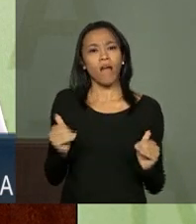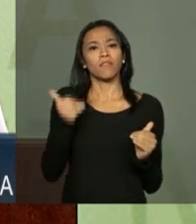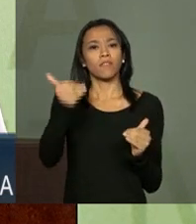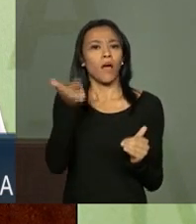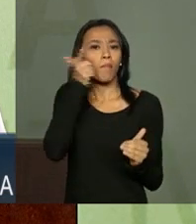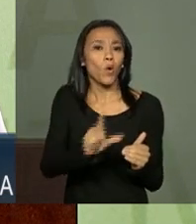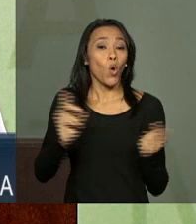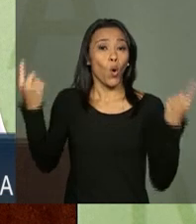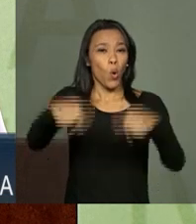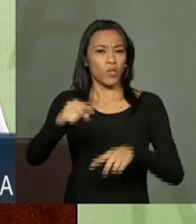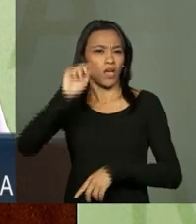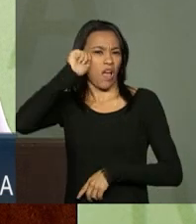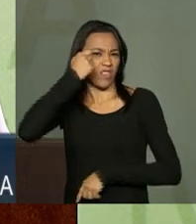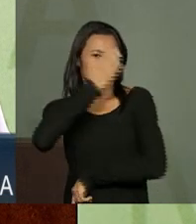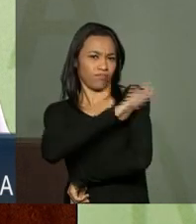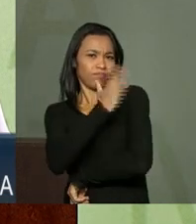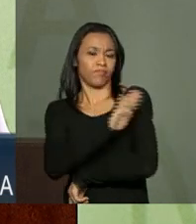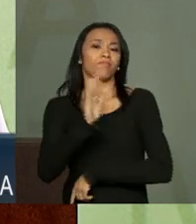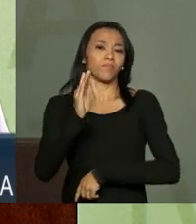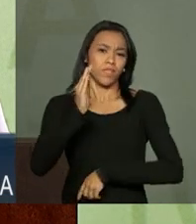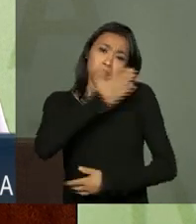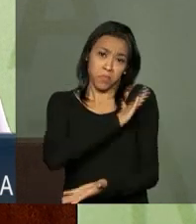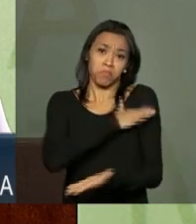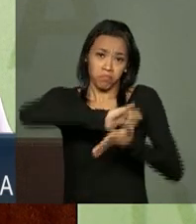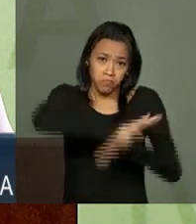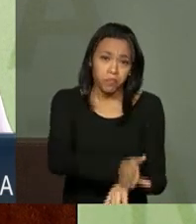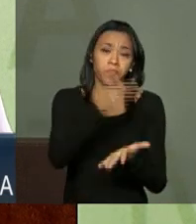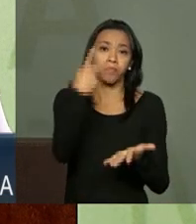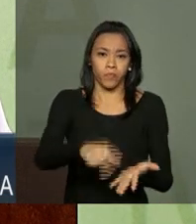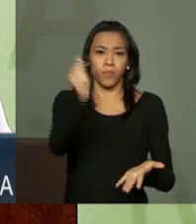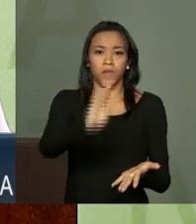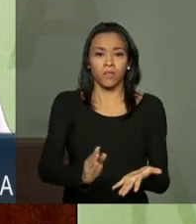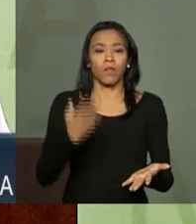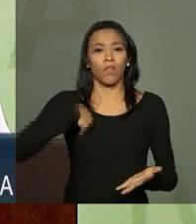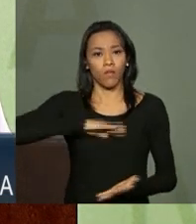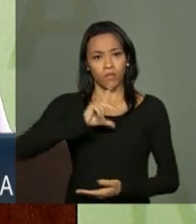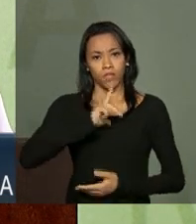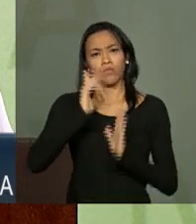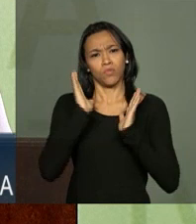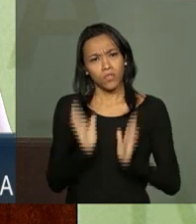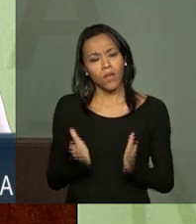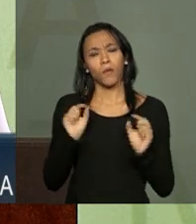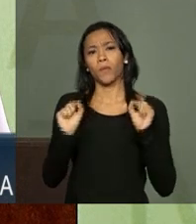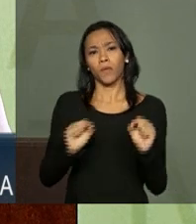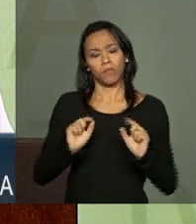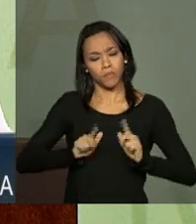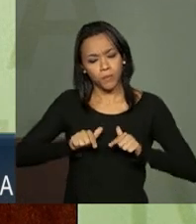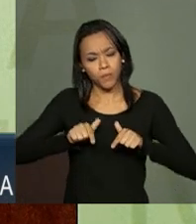racismo e a discriminação em nosso país. Nós temos agido de